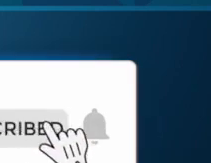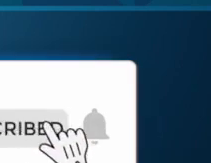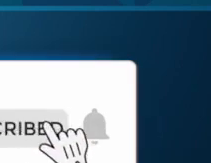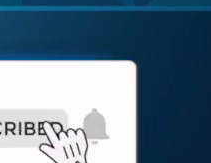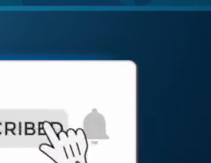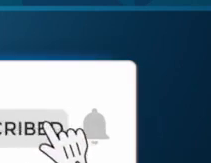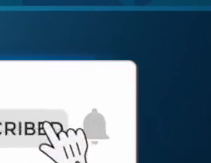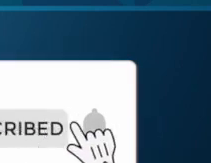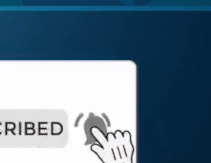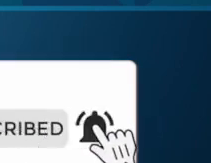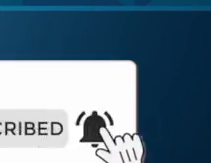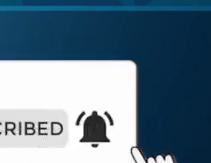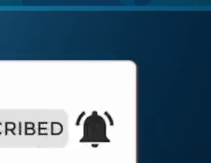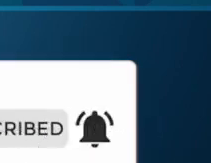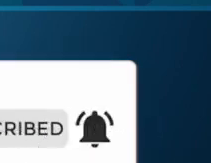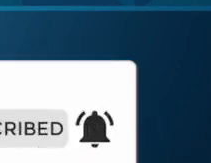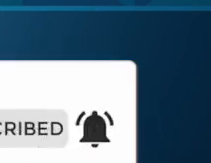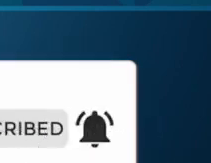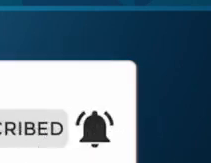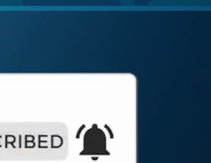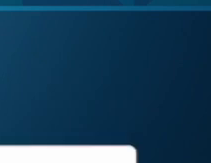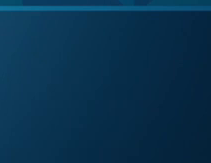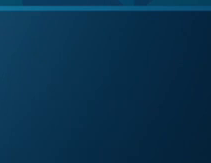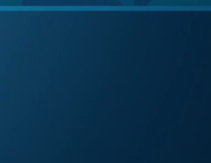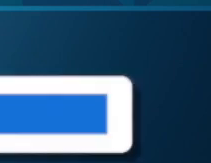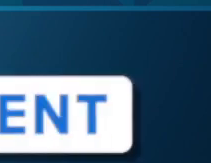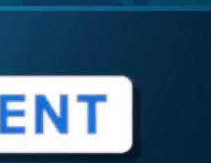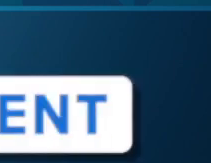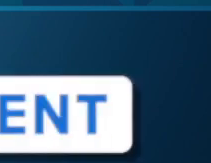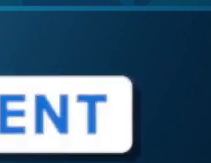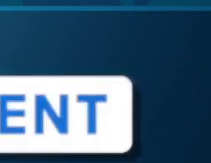canal RTTL, hanehang botão notificação.